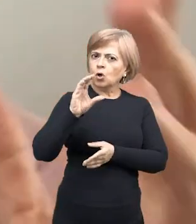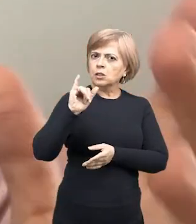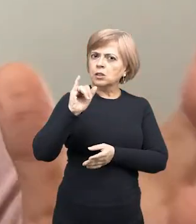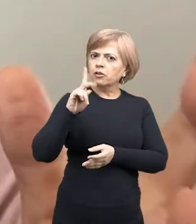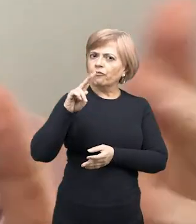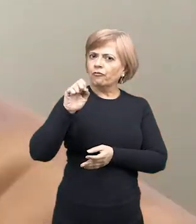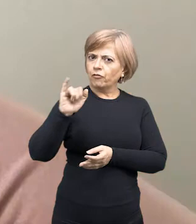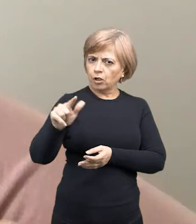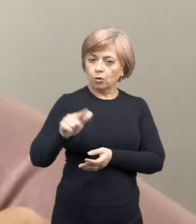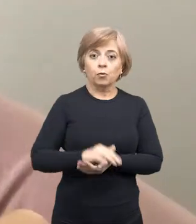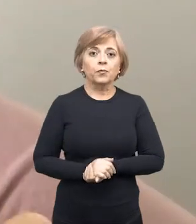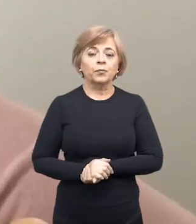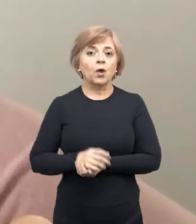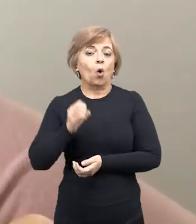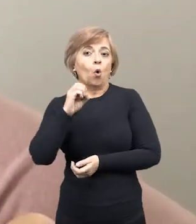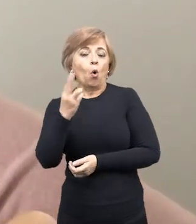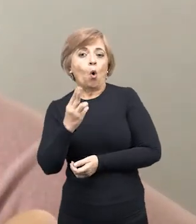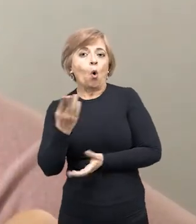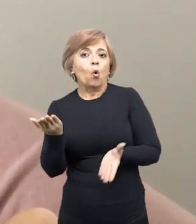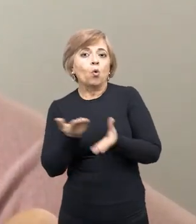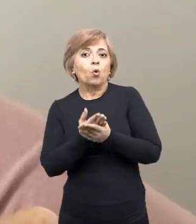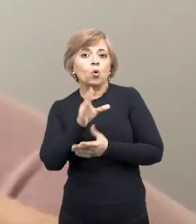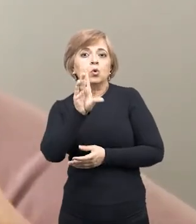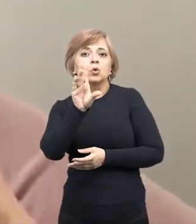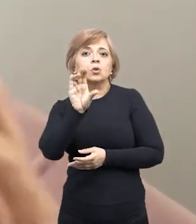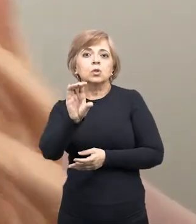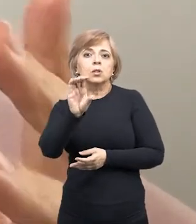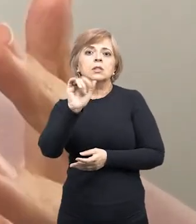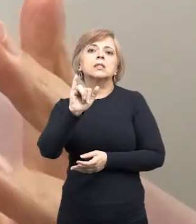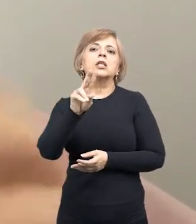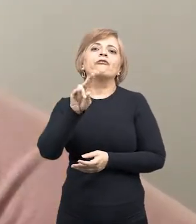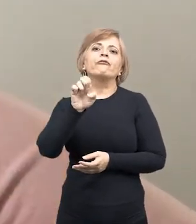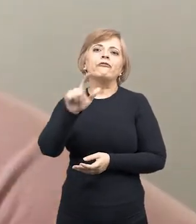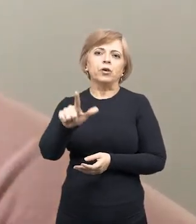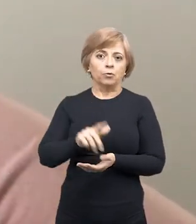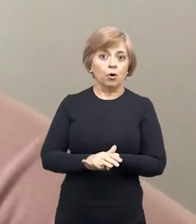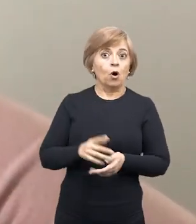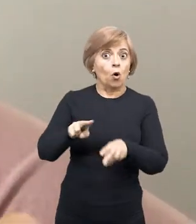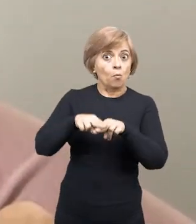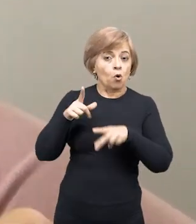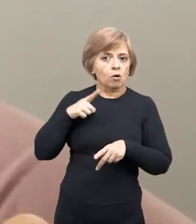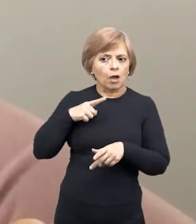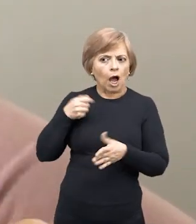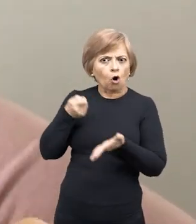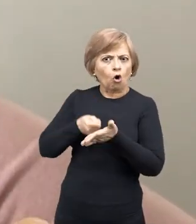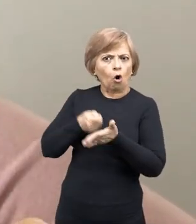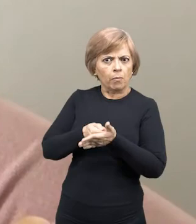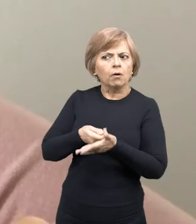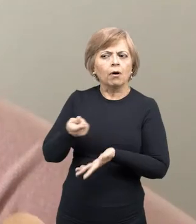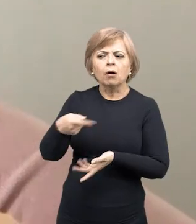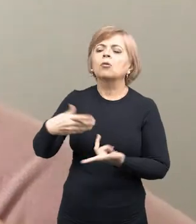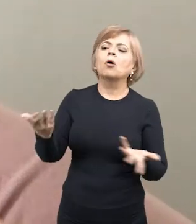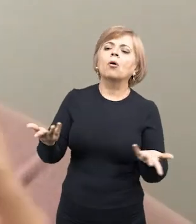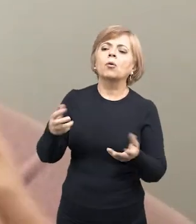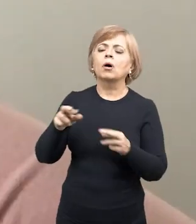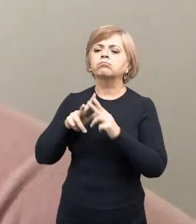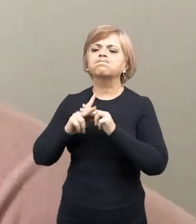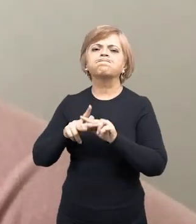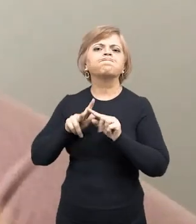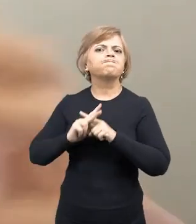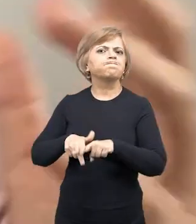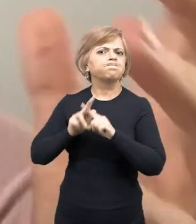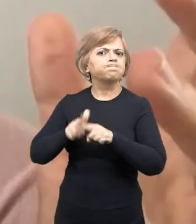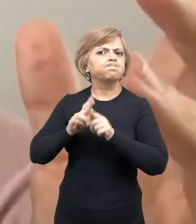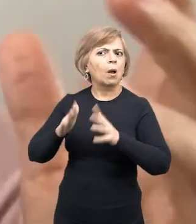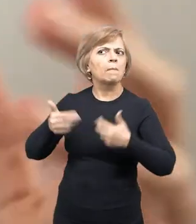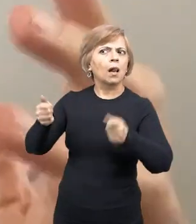no inquérito civil. Então é bem importante participar para que a gente possa cobrar a regularidade desse serviço, ainda mais nesse cenário